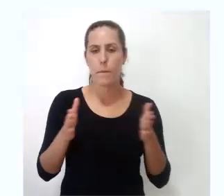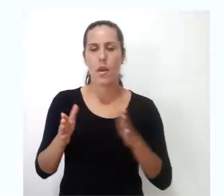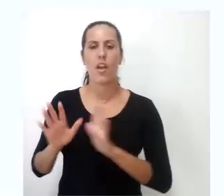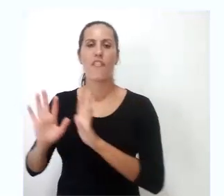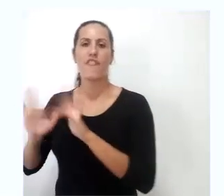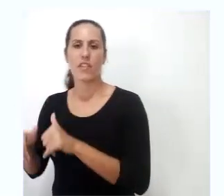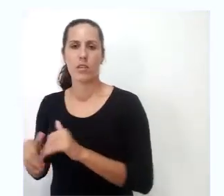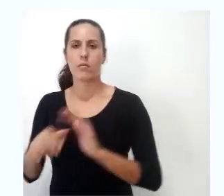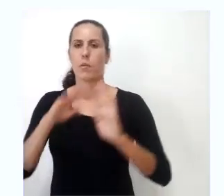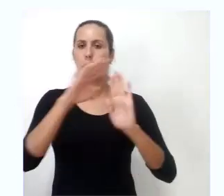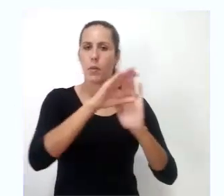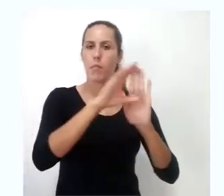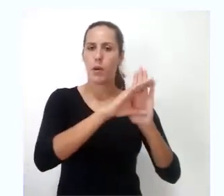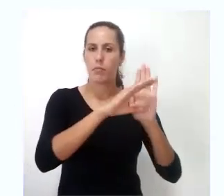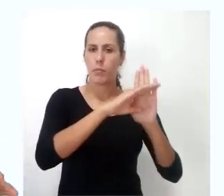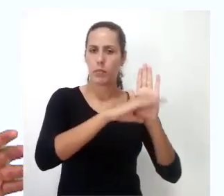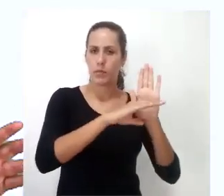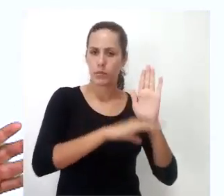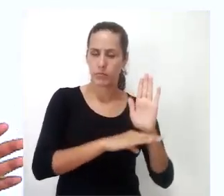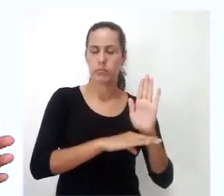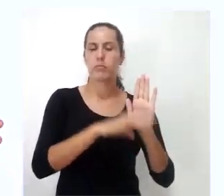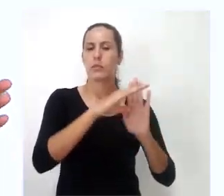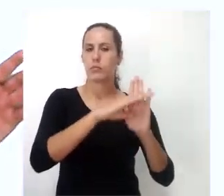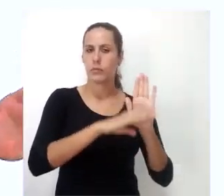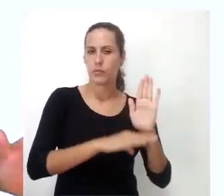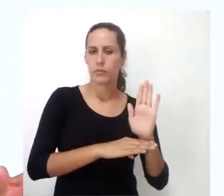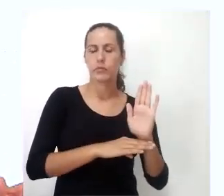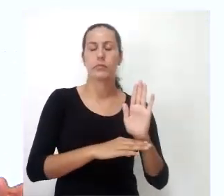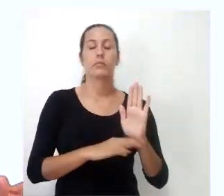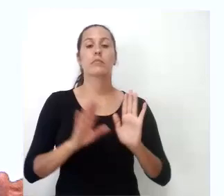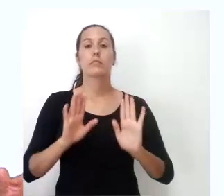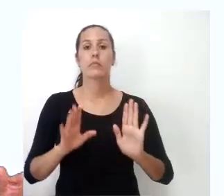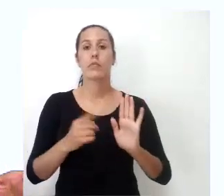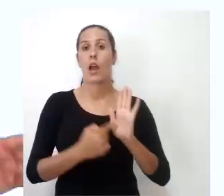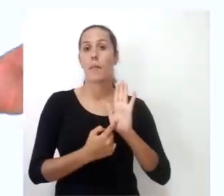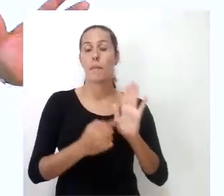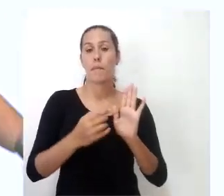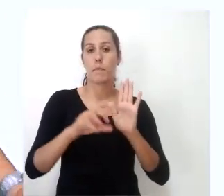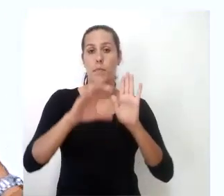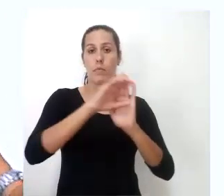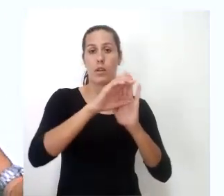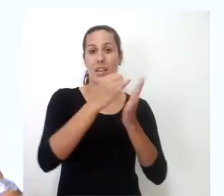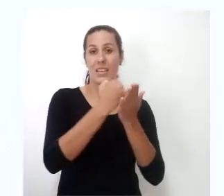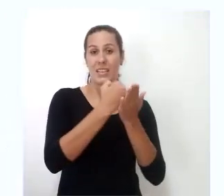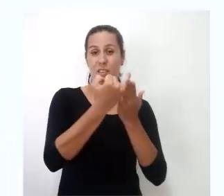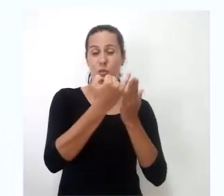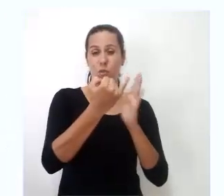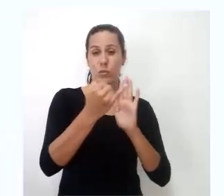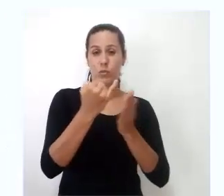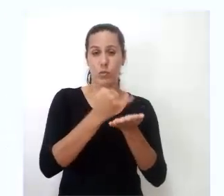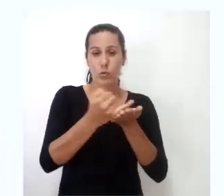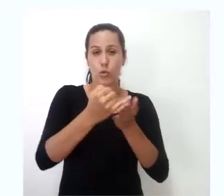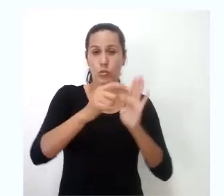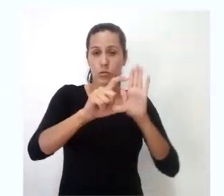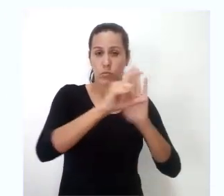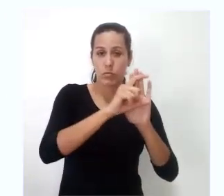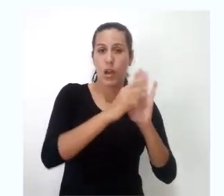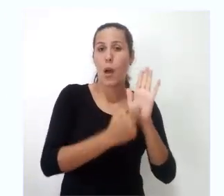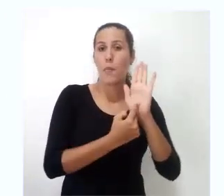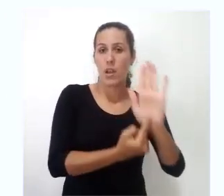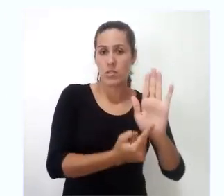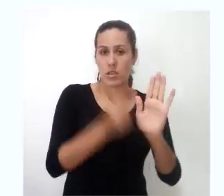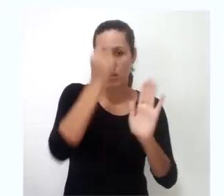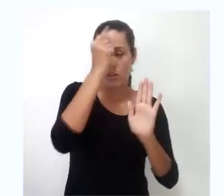um fim, é claro, certo? Ele vai ter, você vai apresentar a ideia, apresenta a ideia, você desenvolve